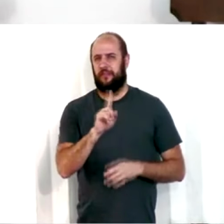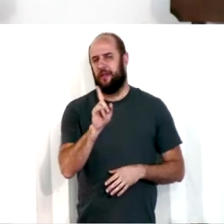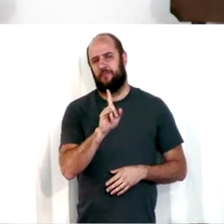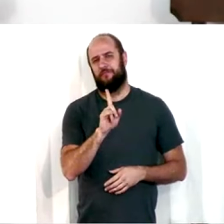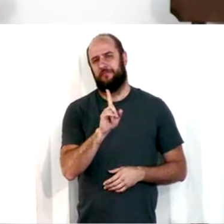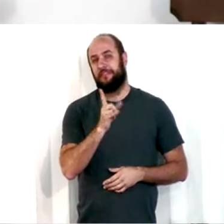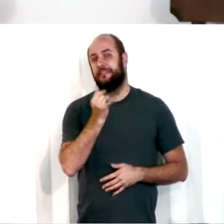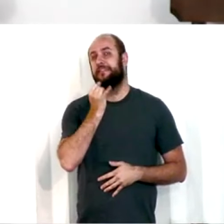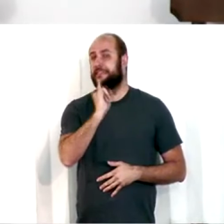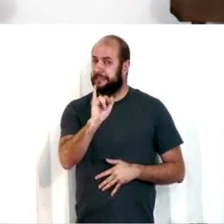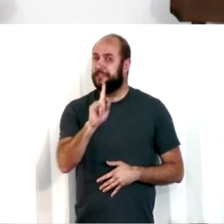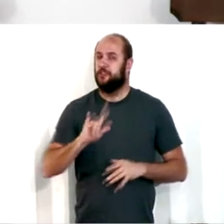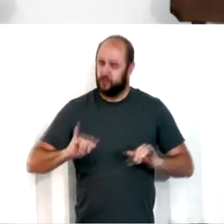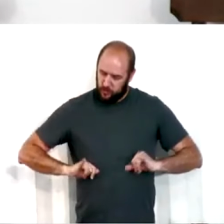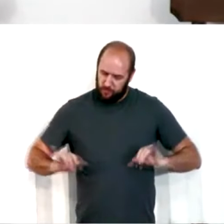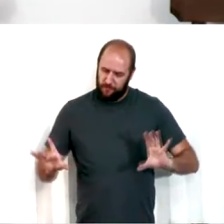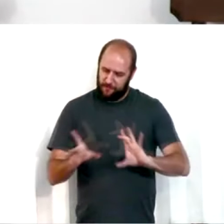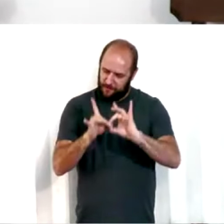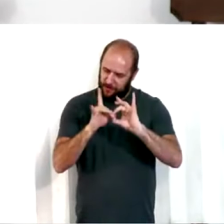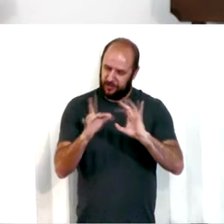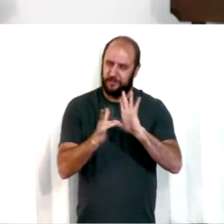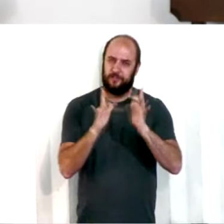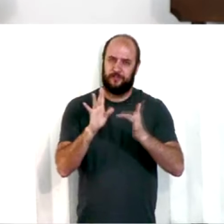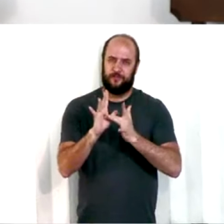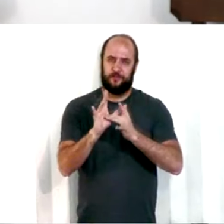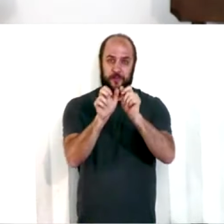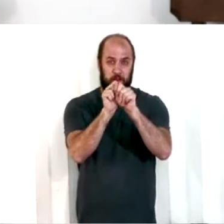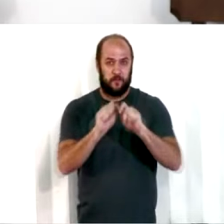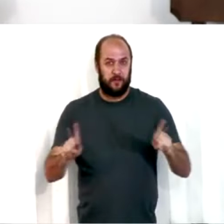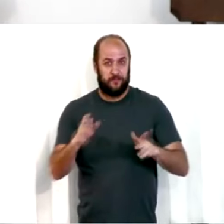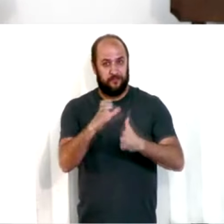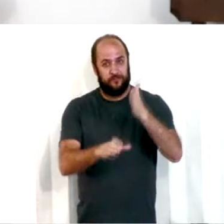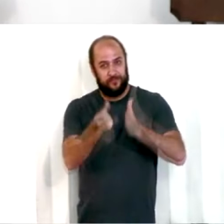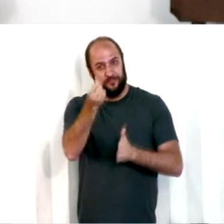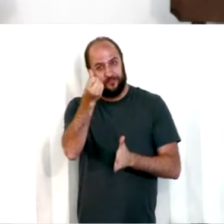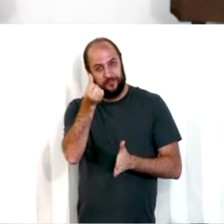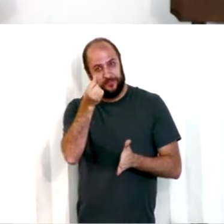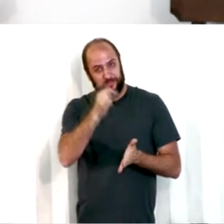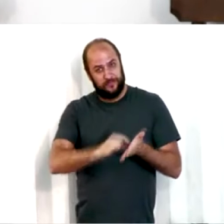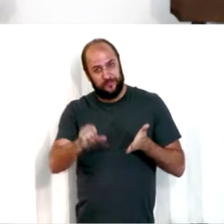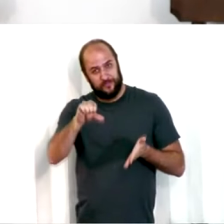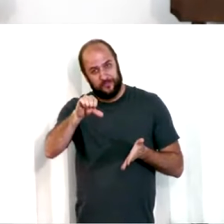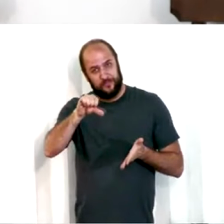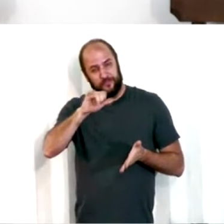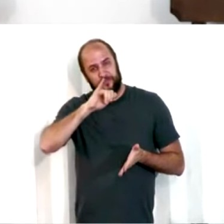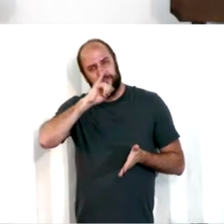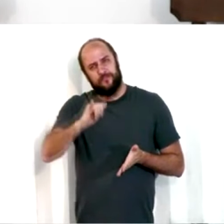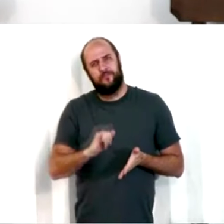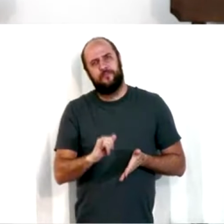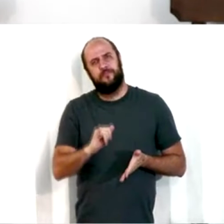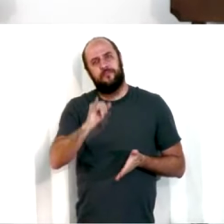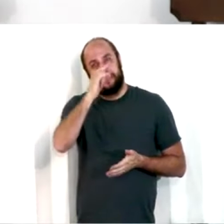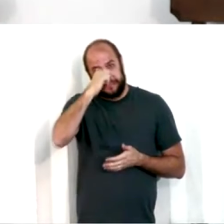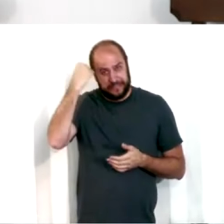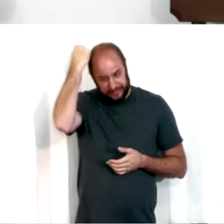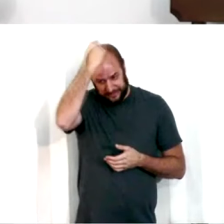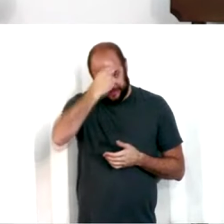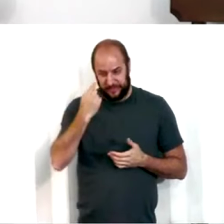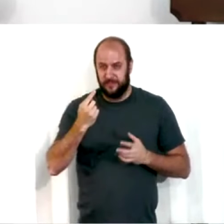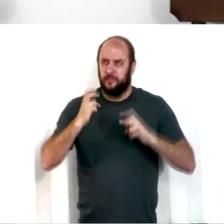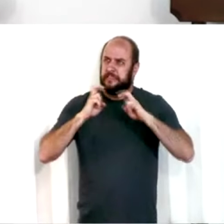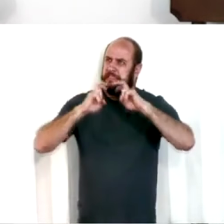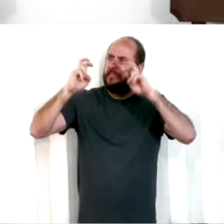está sofrendo em Cristo Jesus. Apocalipse 6:9, depois da abertura do 5º selo, os santos começam a clamar